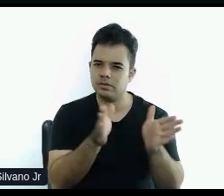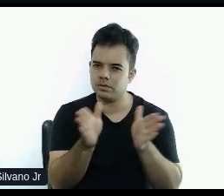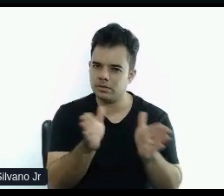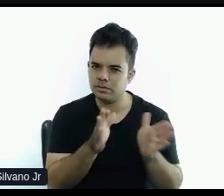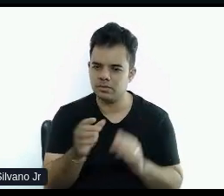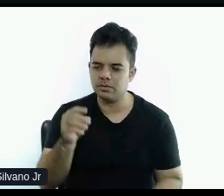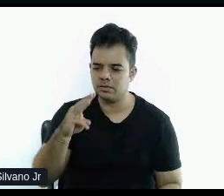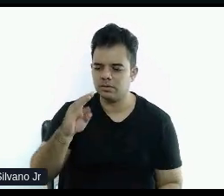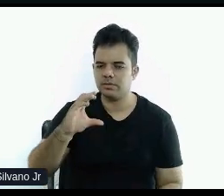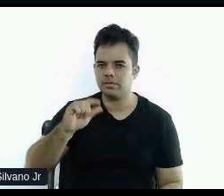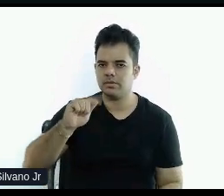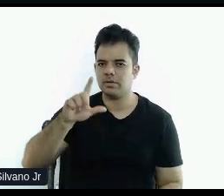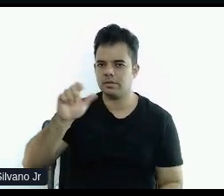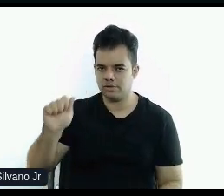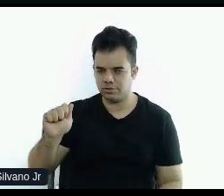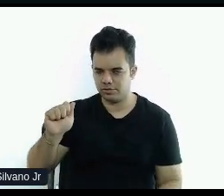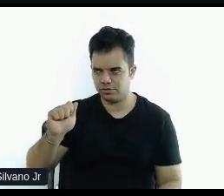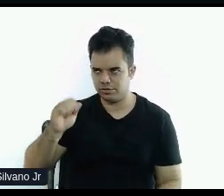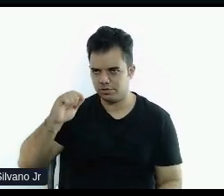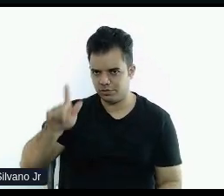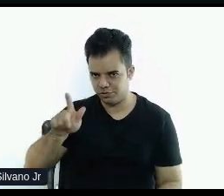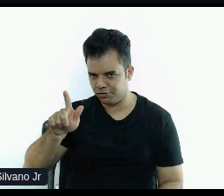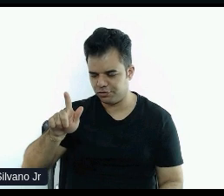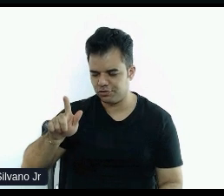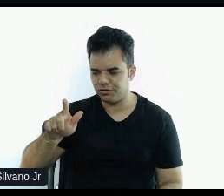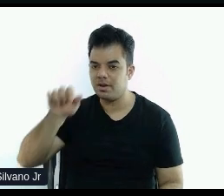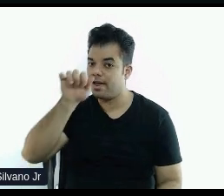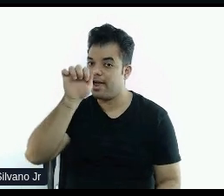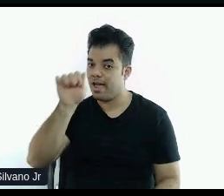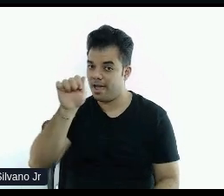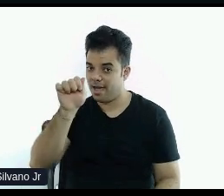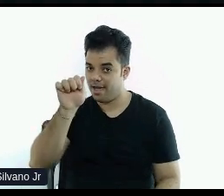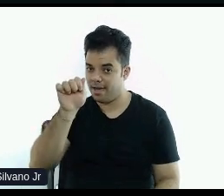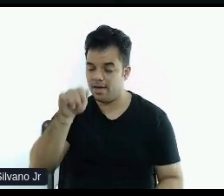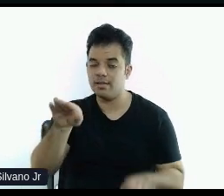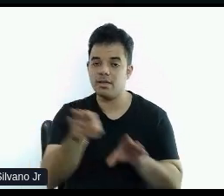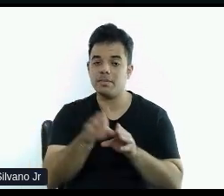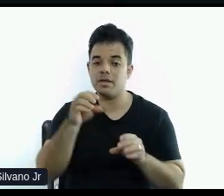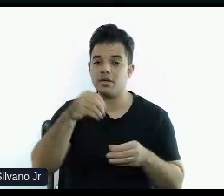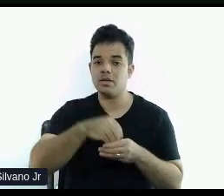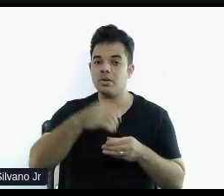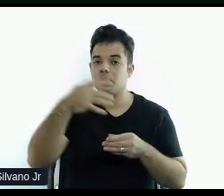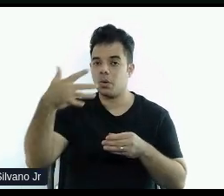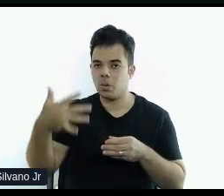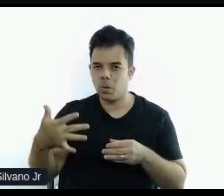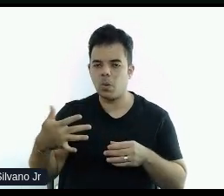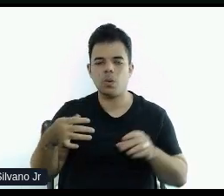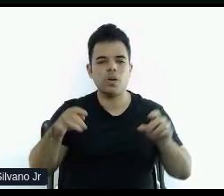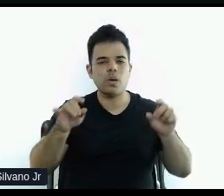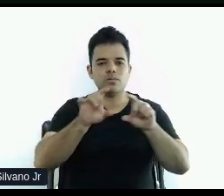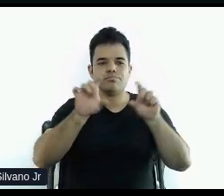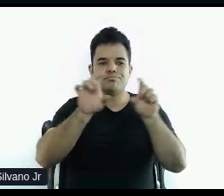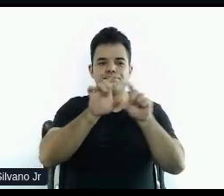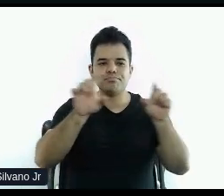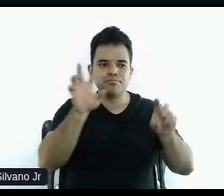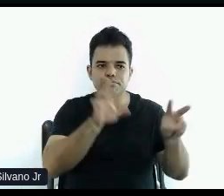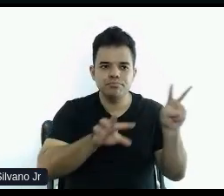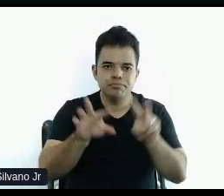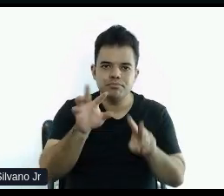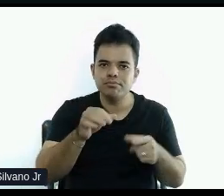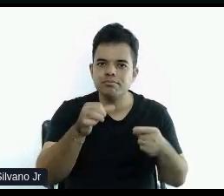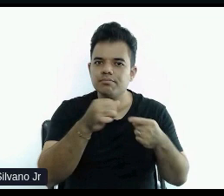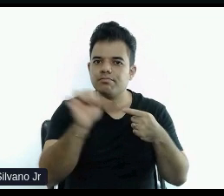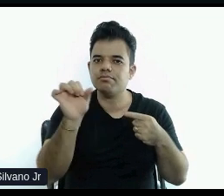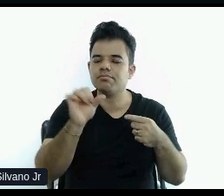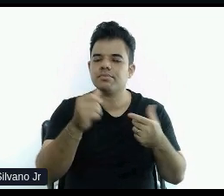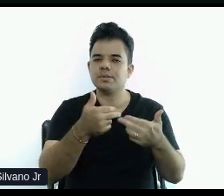WCAG, nível A, e que fala, né, que é um conteúdo sem uma marcação prioritária, que são o que a gente